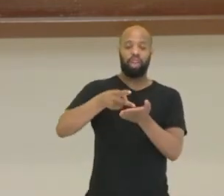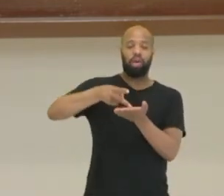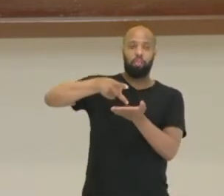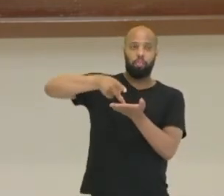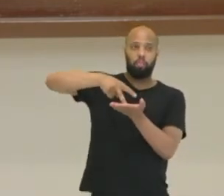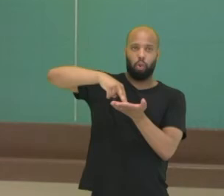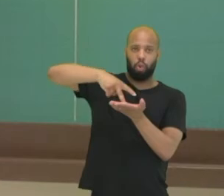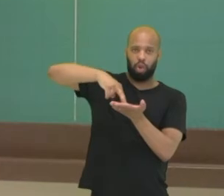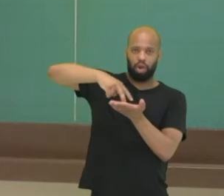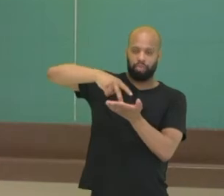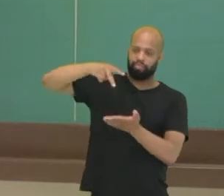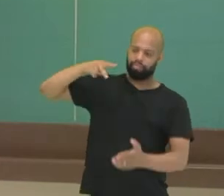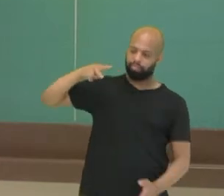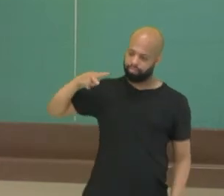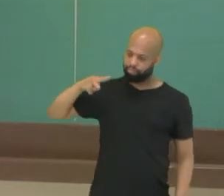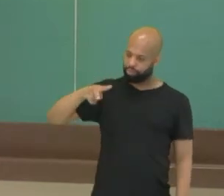O,